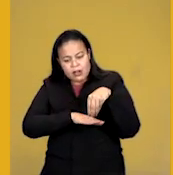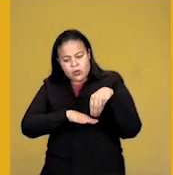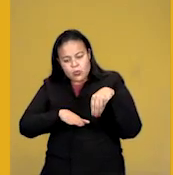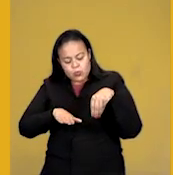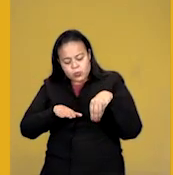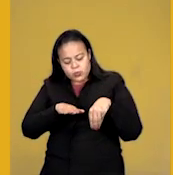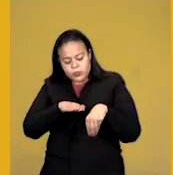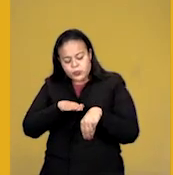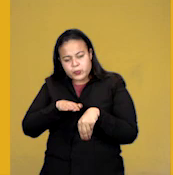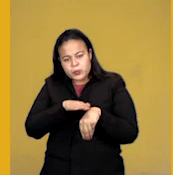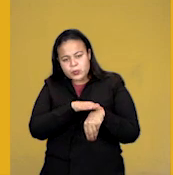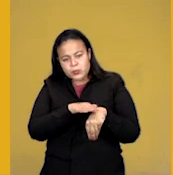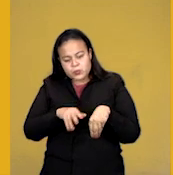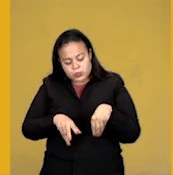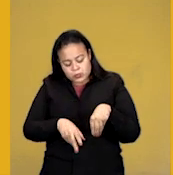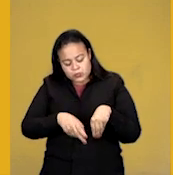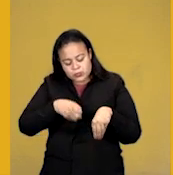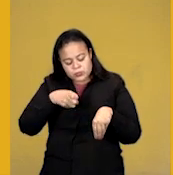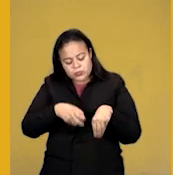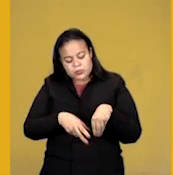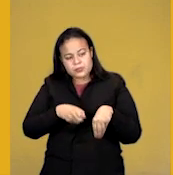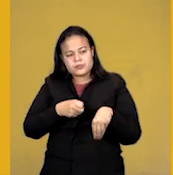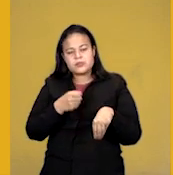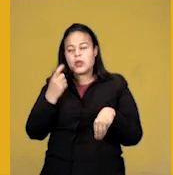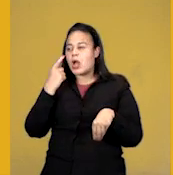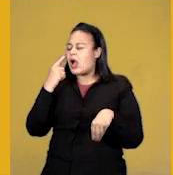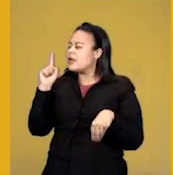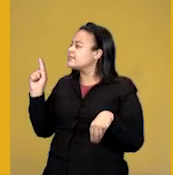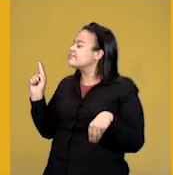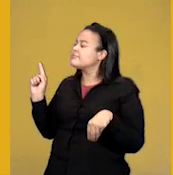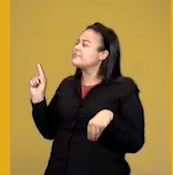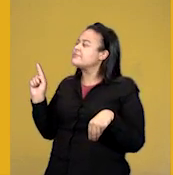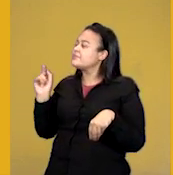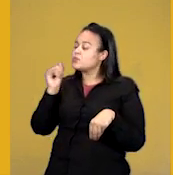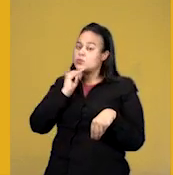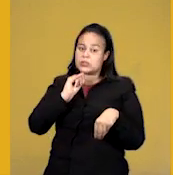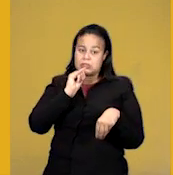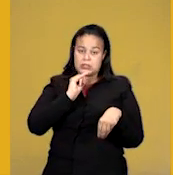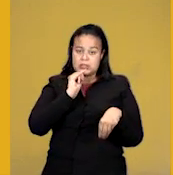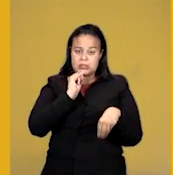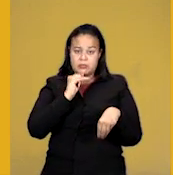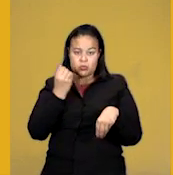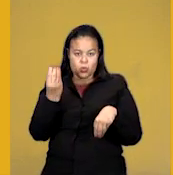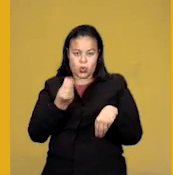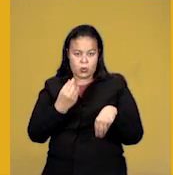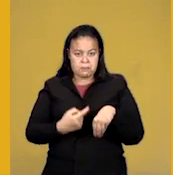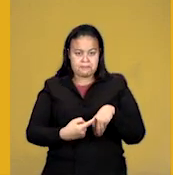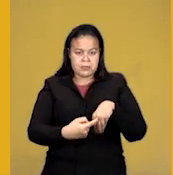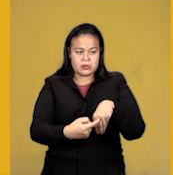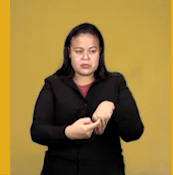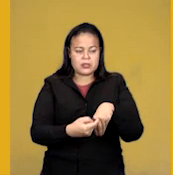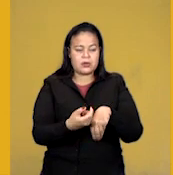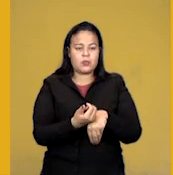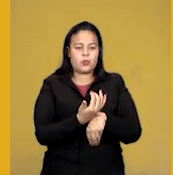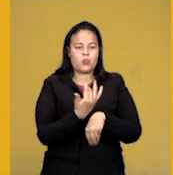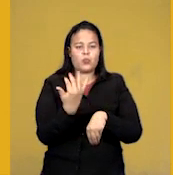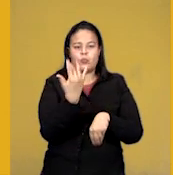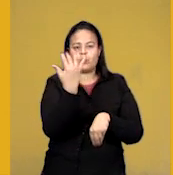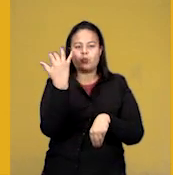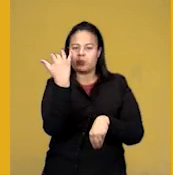estou fazendo aqui um esquema para mostrar para vocês aqui. Cobertura vegetal,